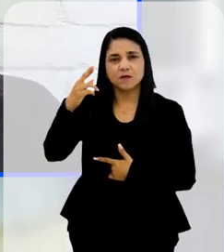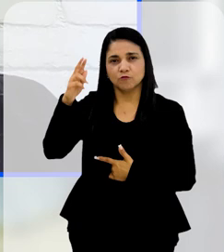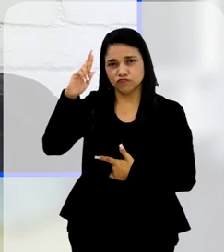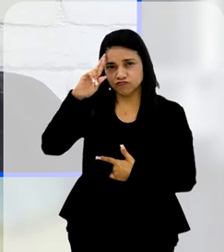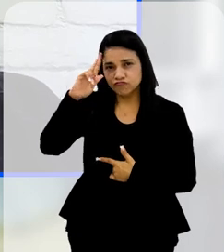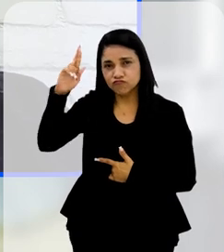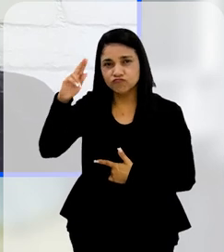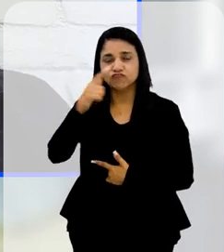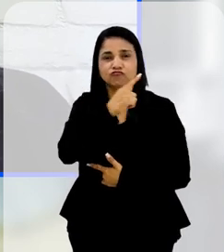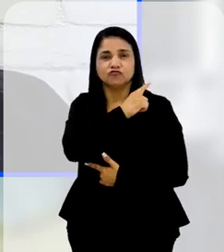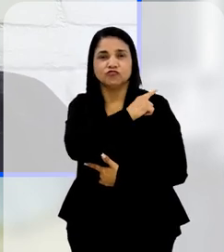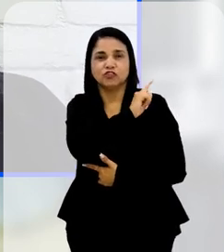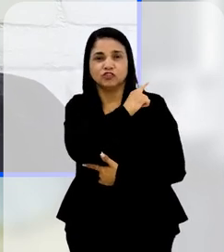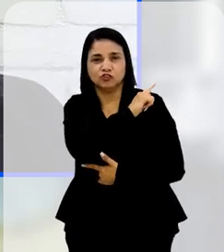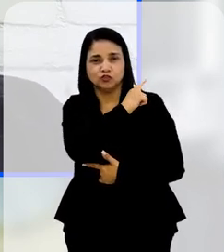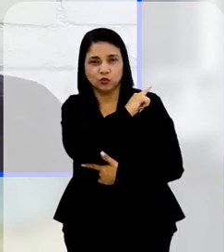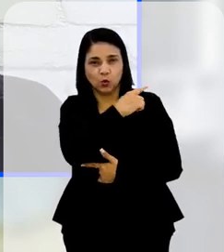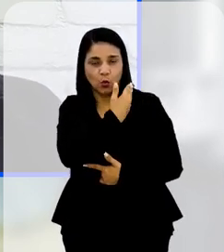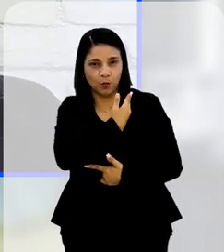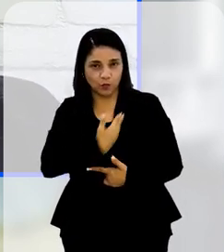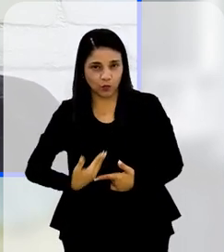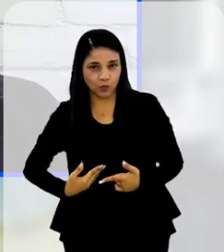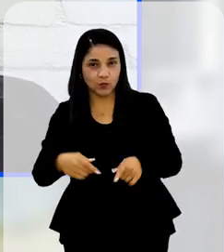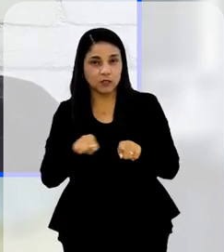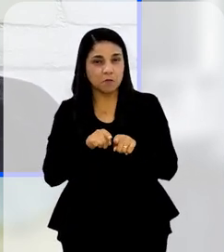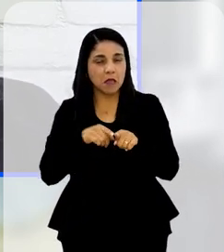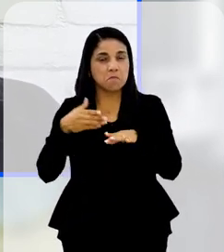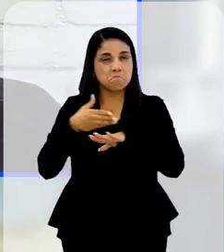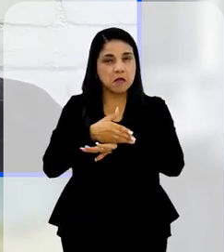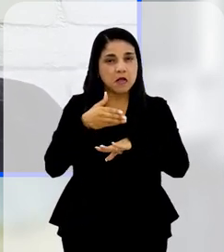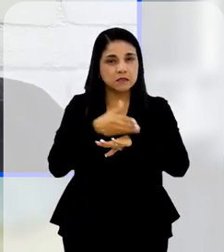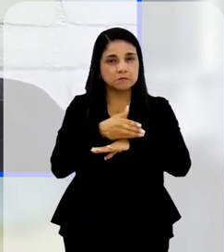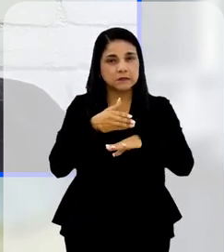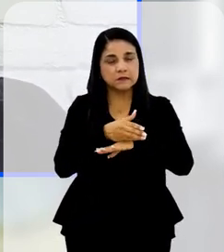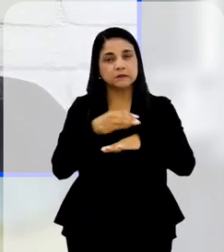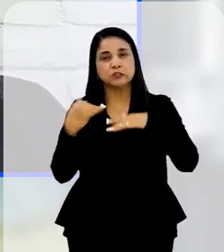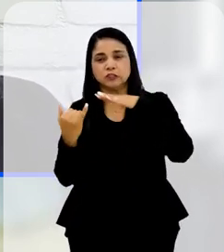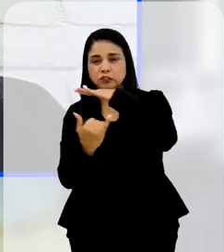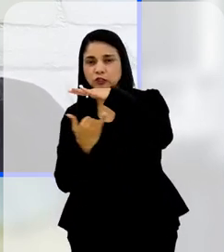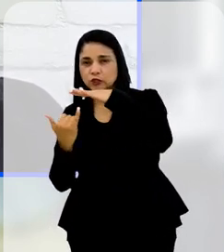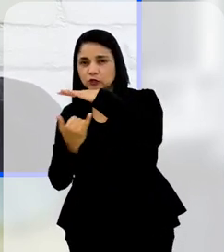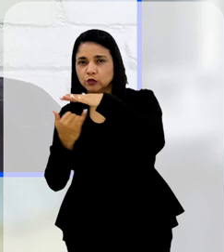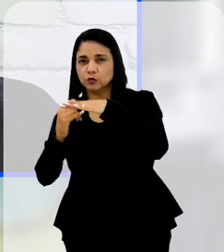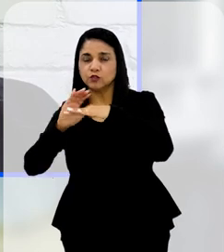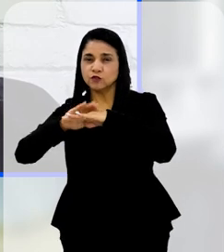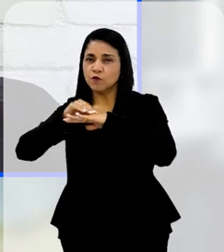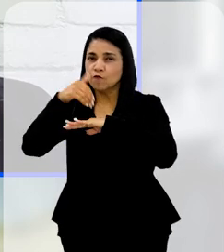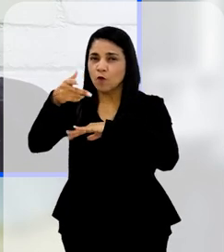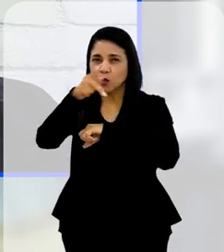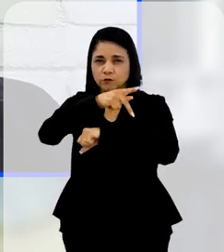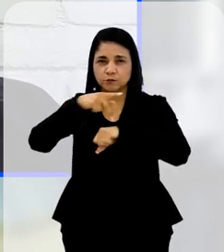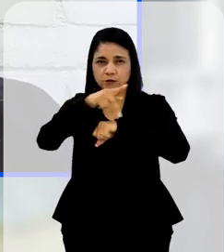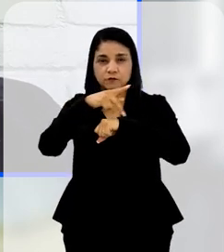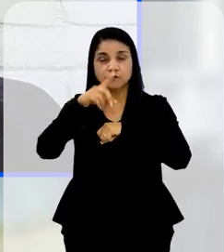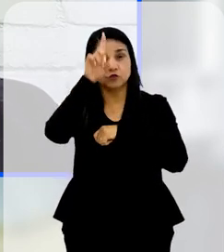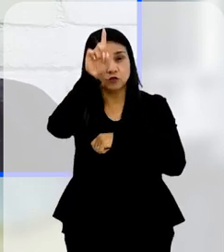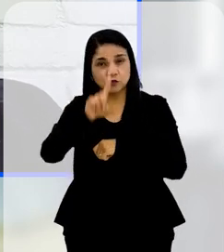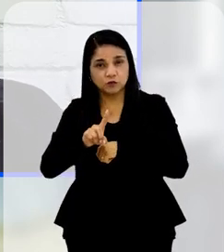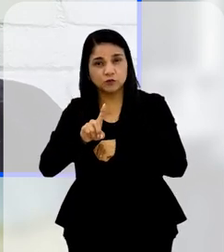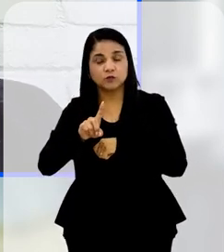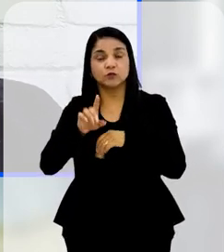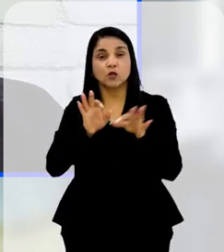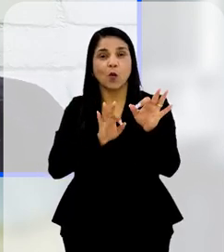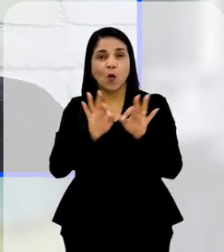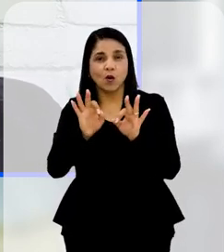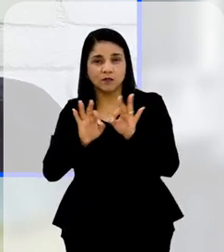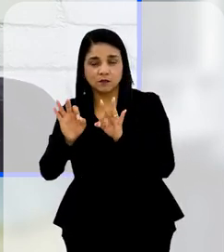como participante de algumas organizações internacionais. Eu fui diretor da União Internacional de Combate ao Câncer